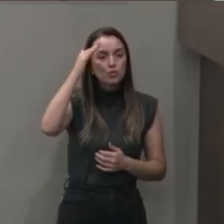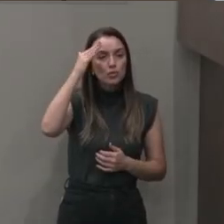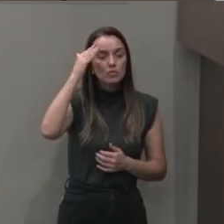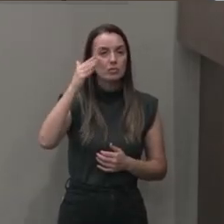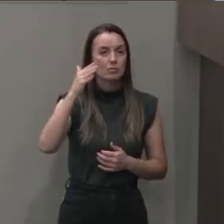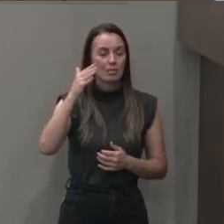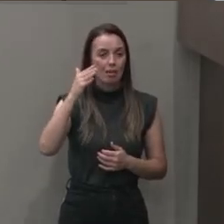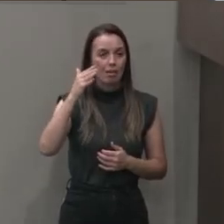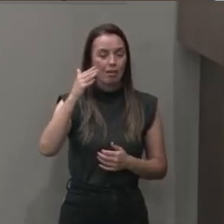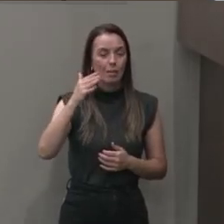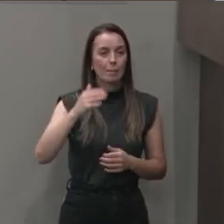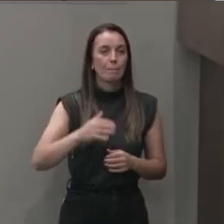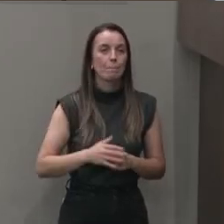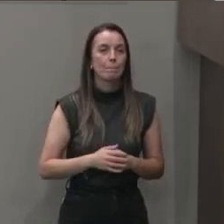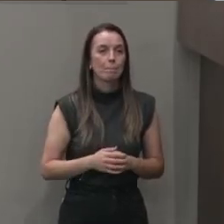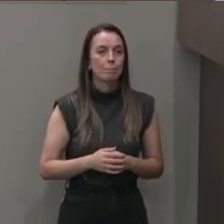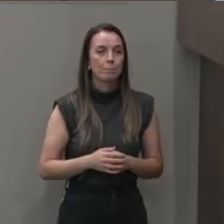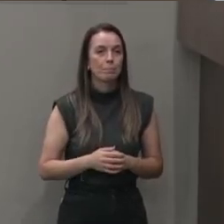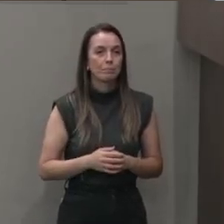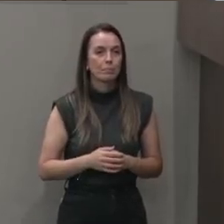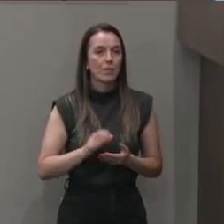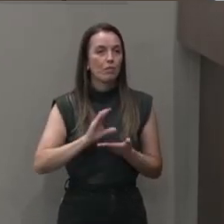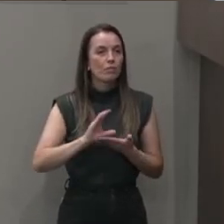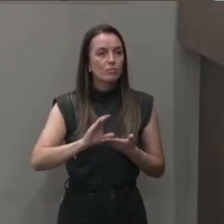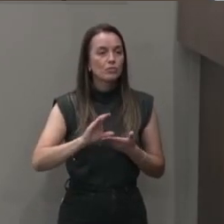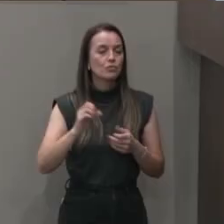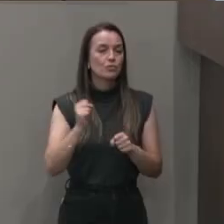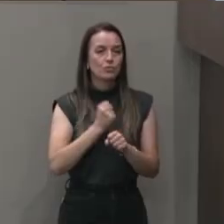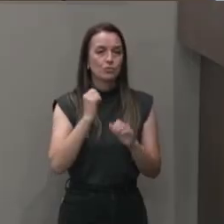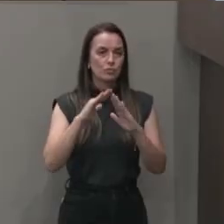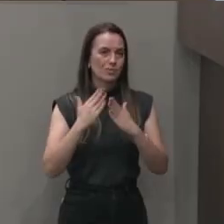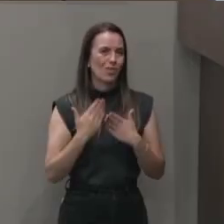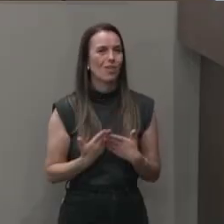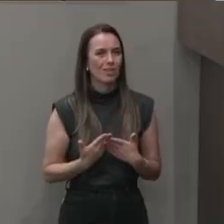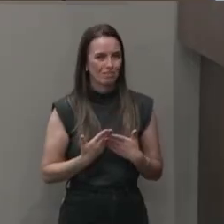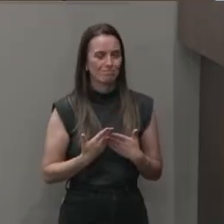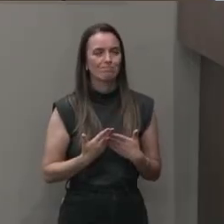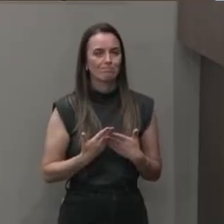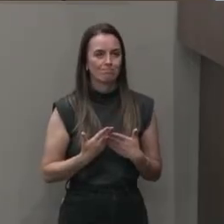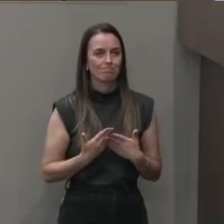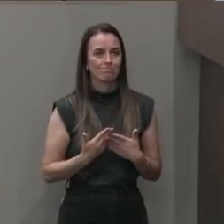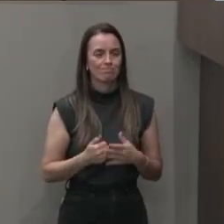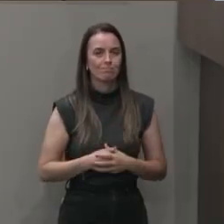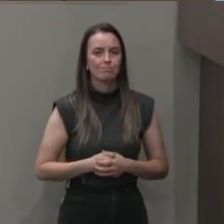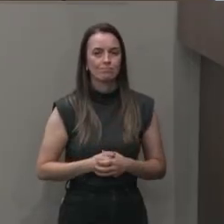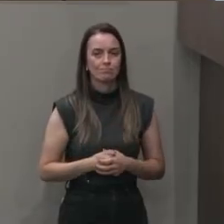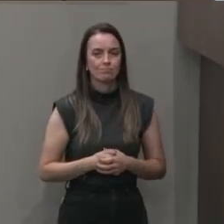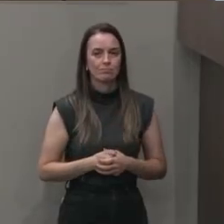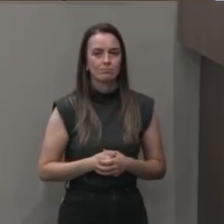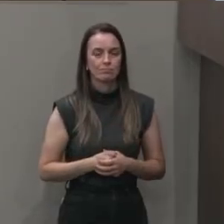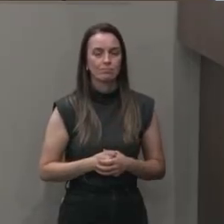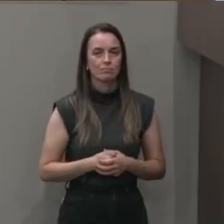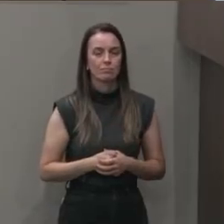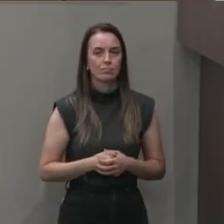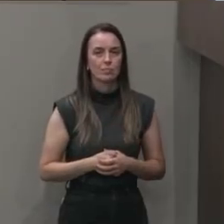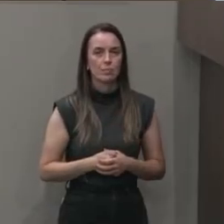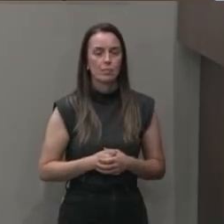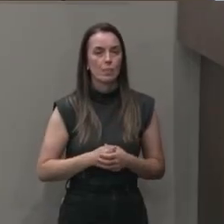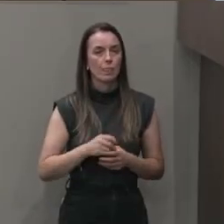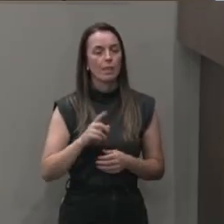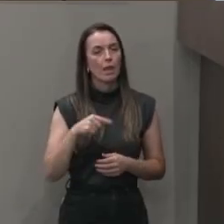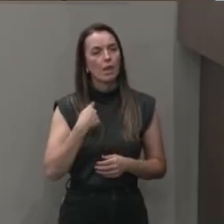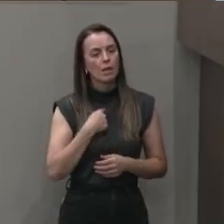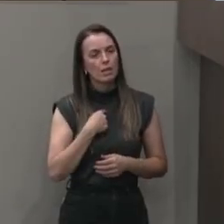quantia que iria para a construção de uma escola, a equipação de uma escola. E aí, a gente